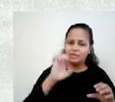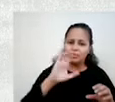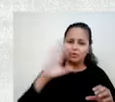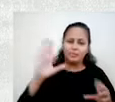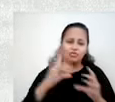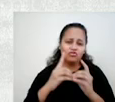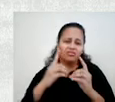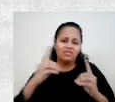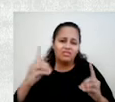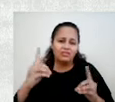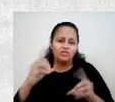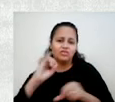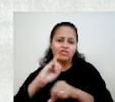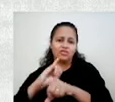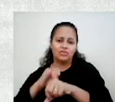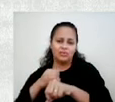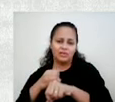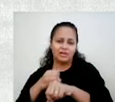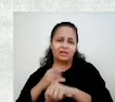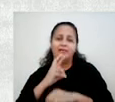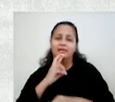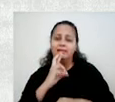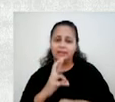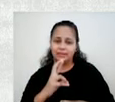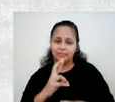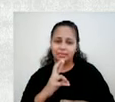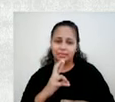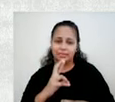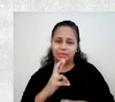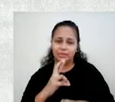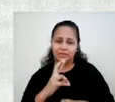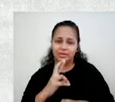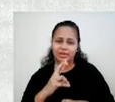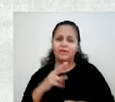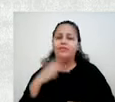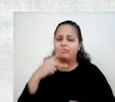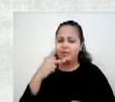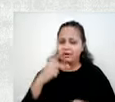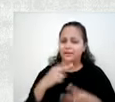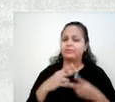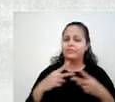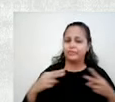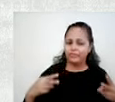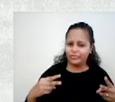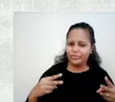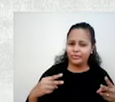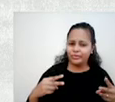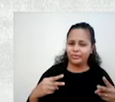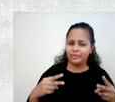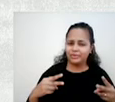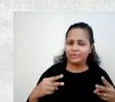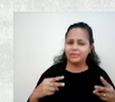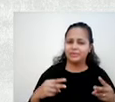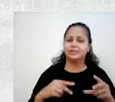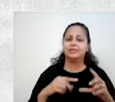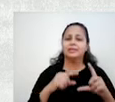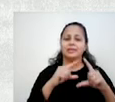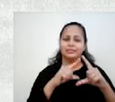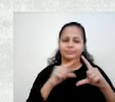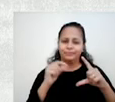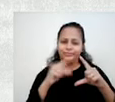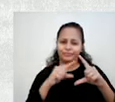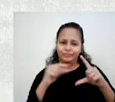distantes de Jerusalém, responderam aos relatos de maus tratos praticados pelos turcos recém-chegados